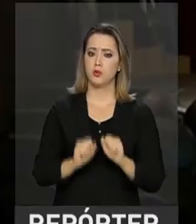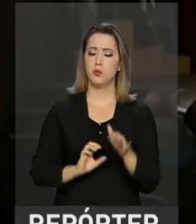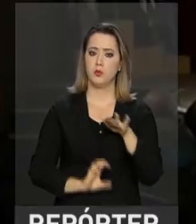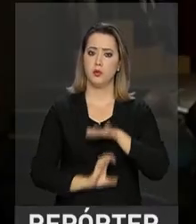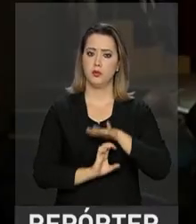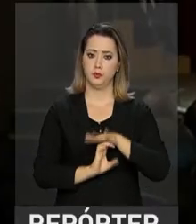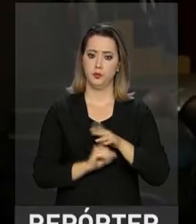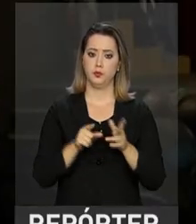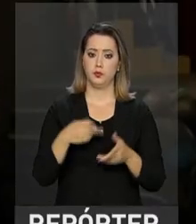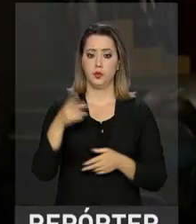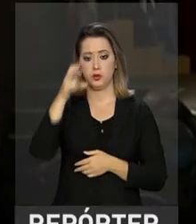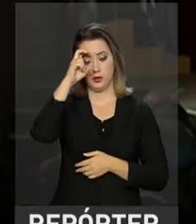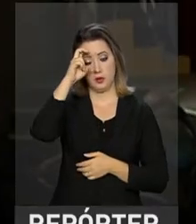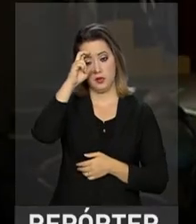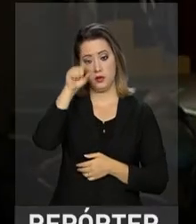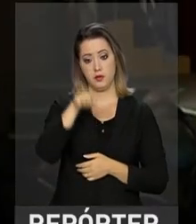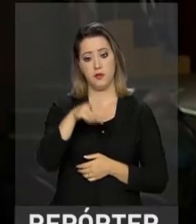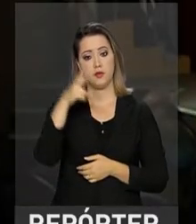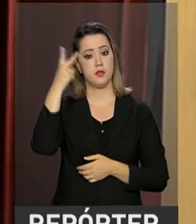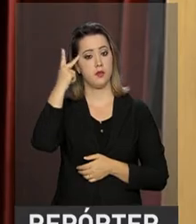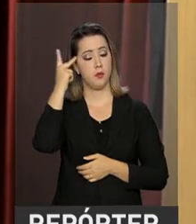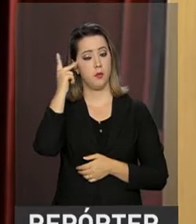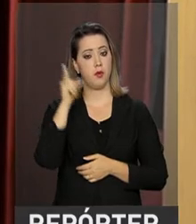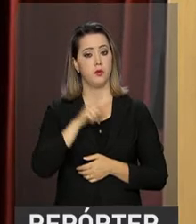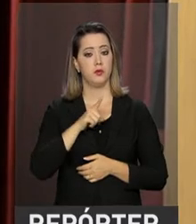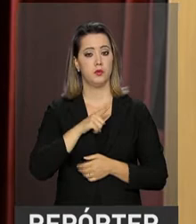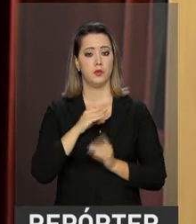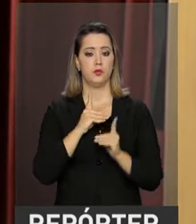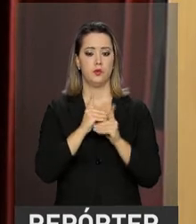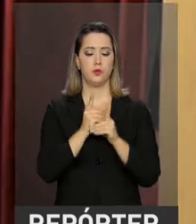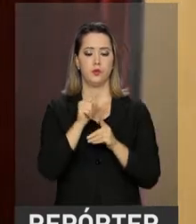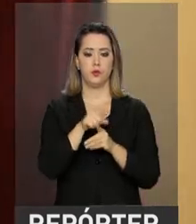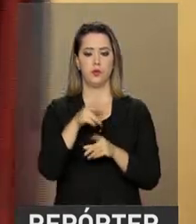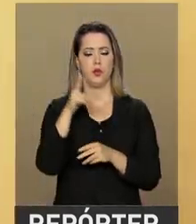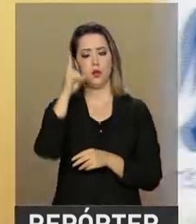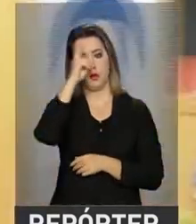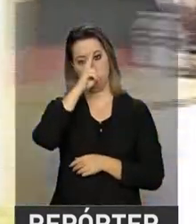Nesta quinta-feira, foi a vez de São Paulo. Lembrando que a